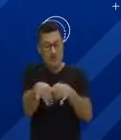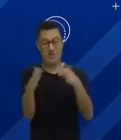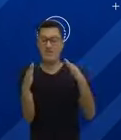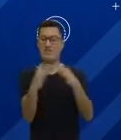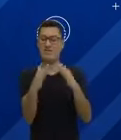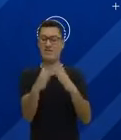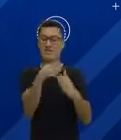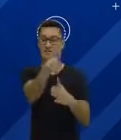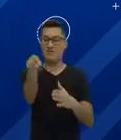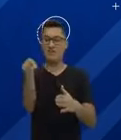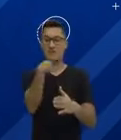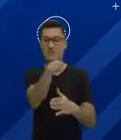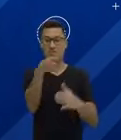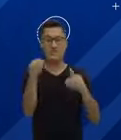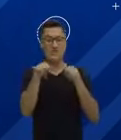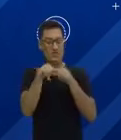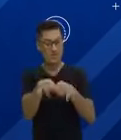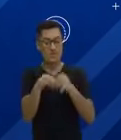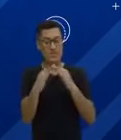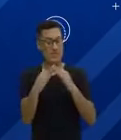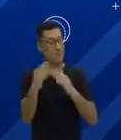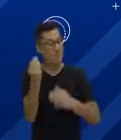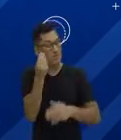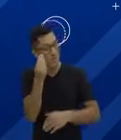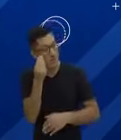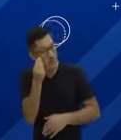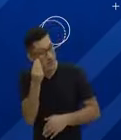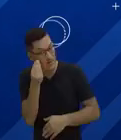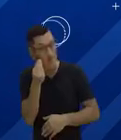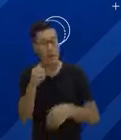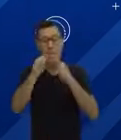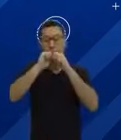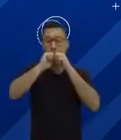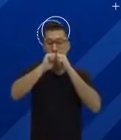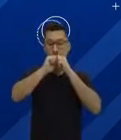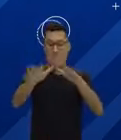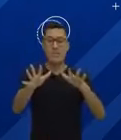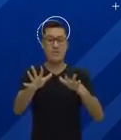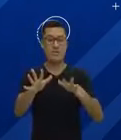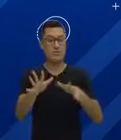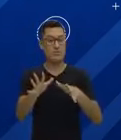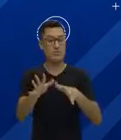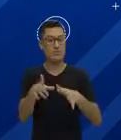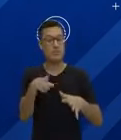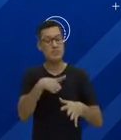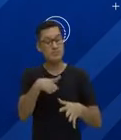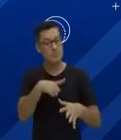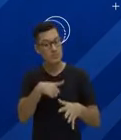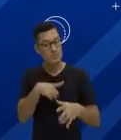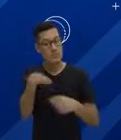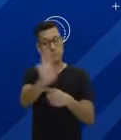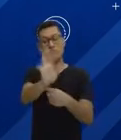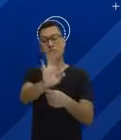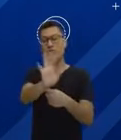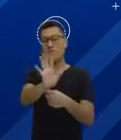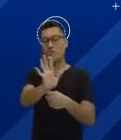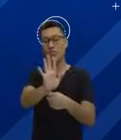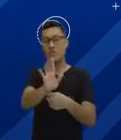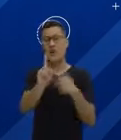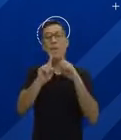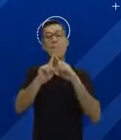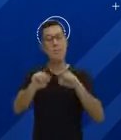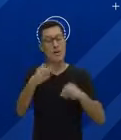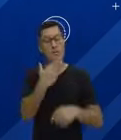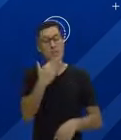tá certo? Olha, pessoal, preste bem atenção. Devido à pandemia, nós não estamos transmitindo ao vivo do nosso estúdio. Pedimos